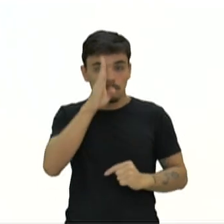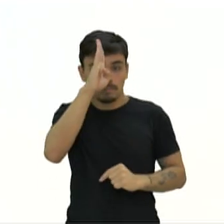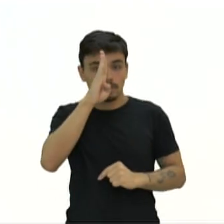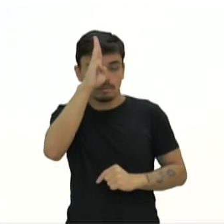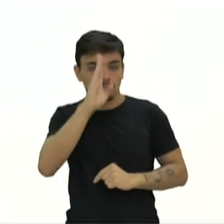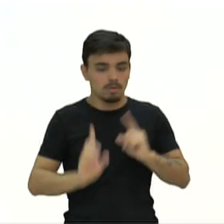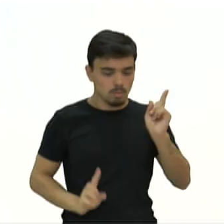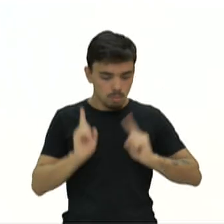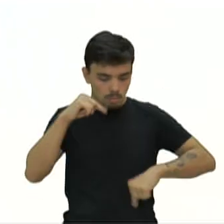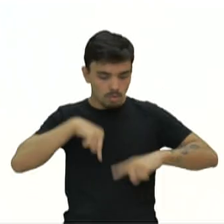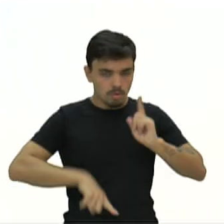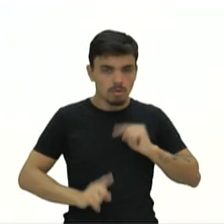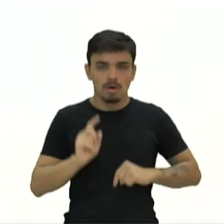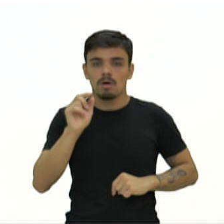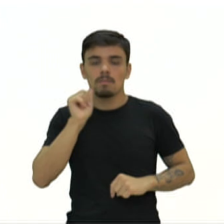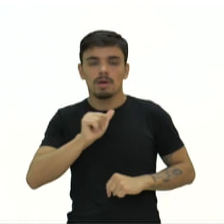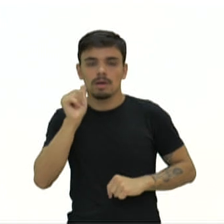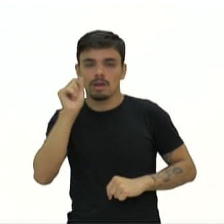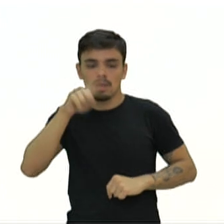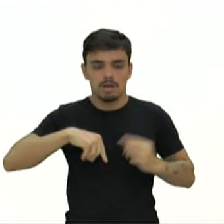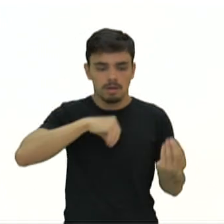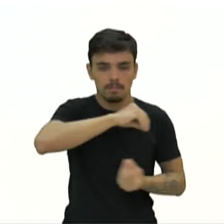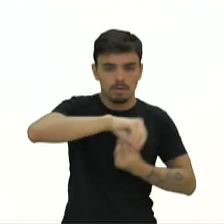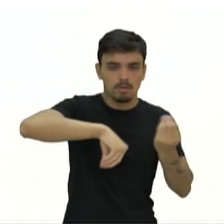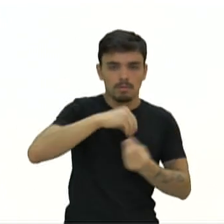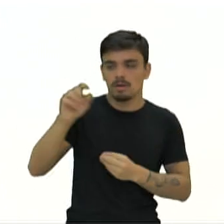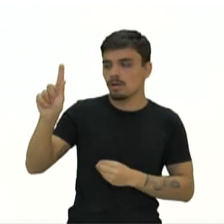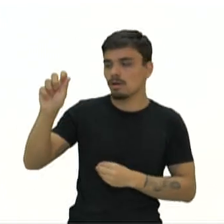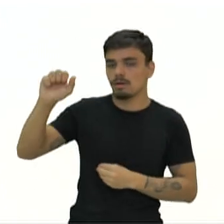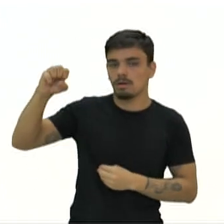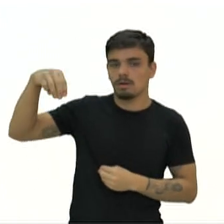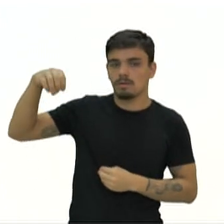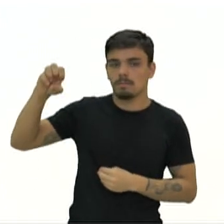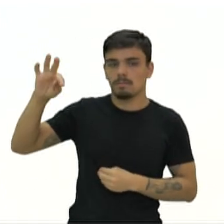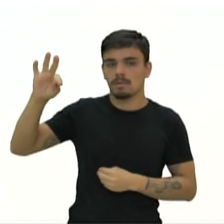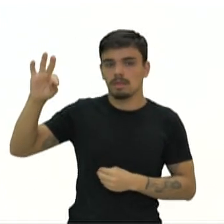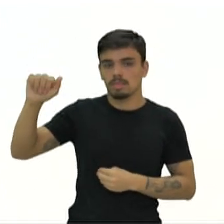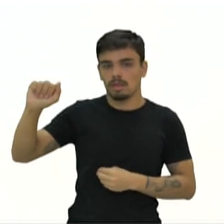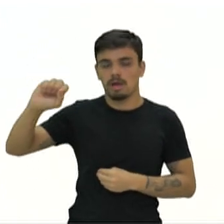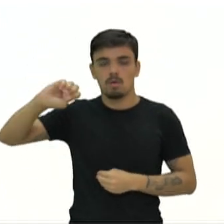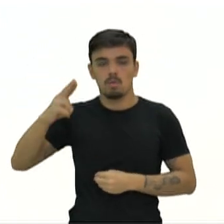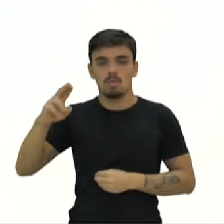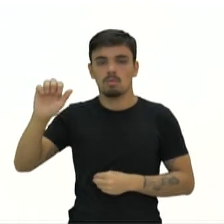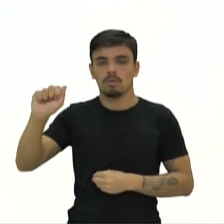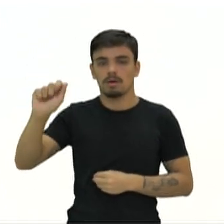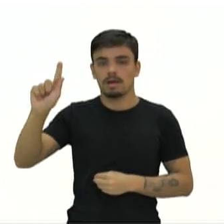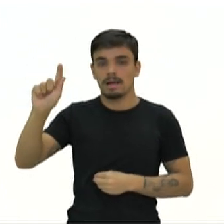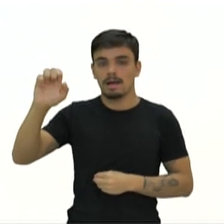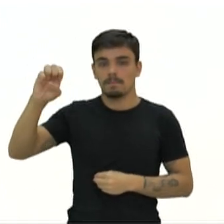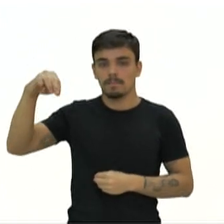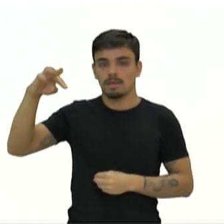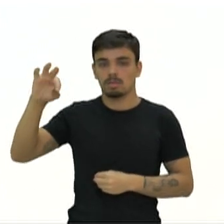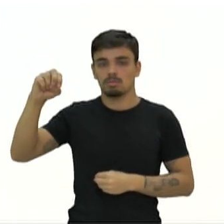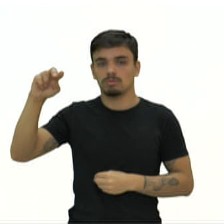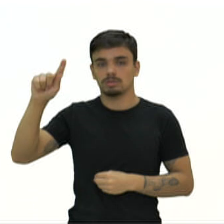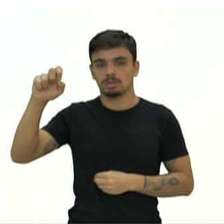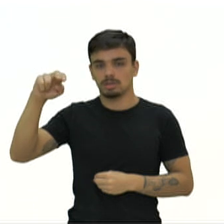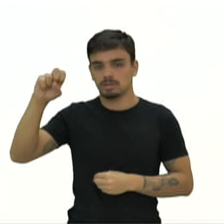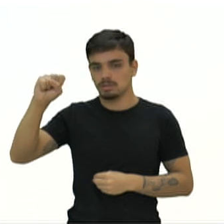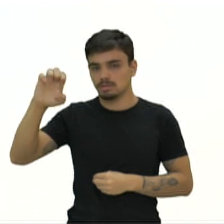hormônios femininos que são envolvidos na produção de gametas, ou seja, na gametogênese, que nós já vimos em outras aulas,